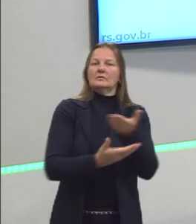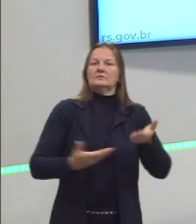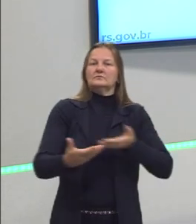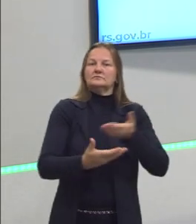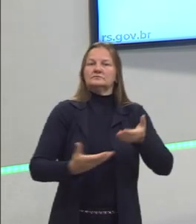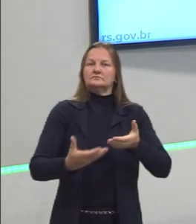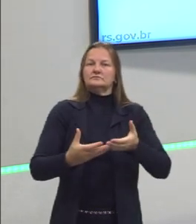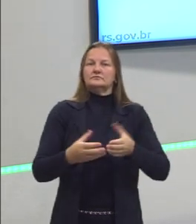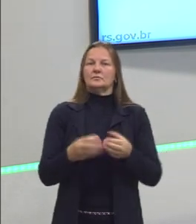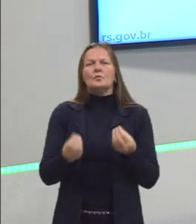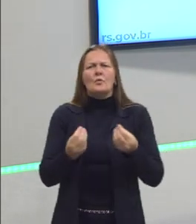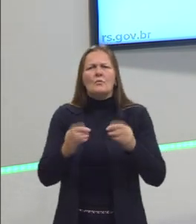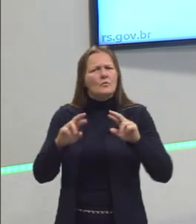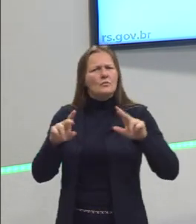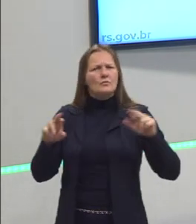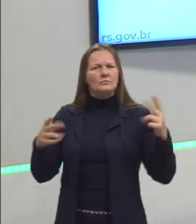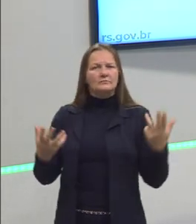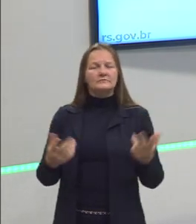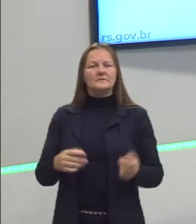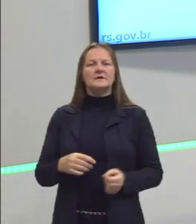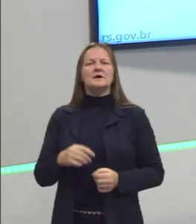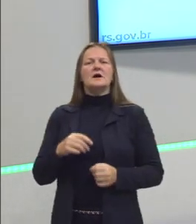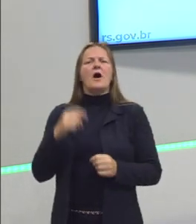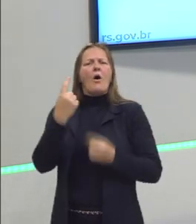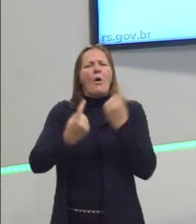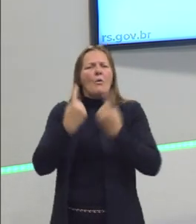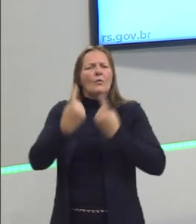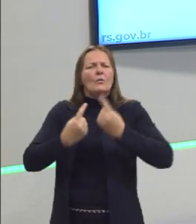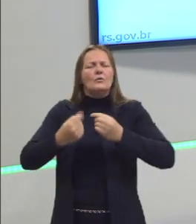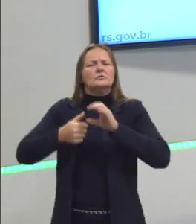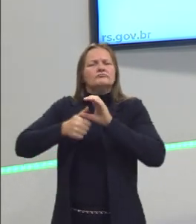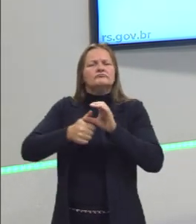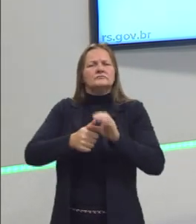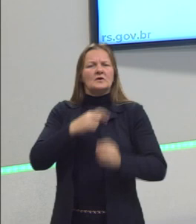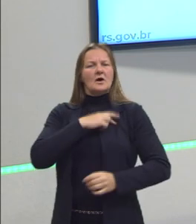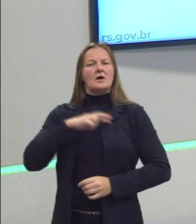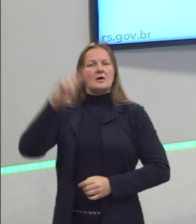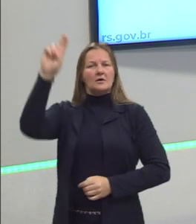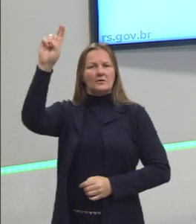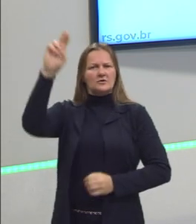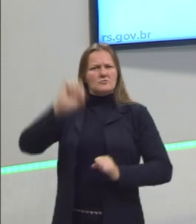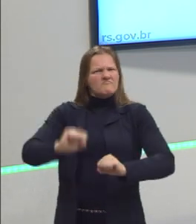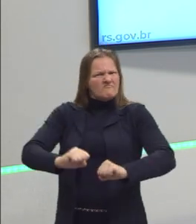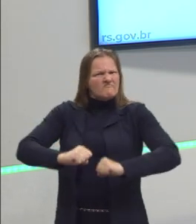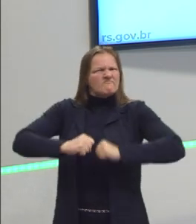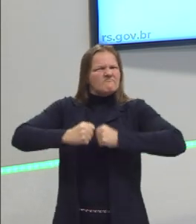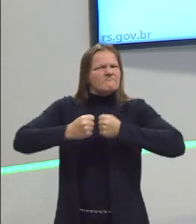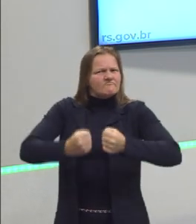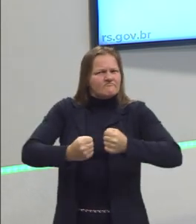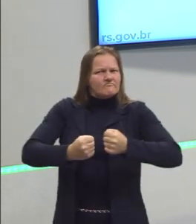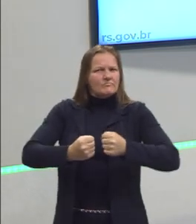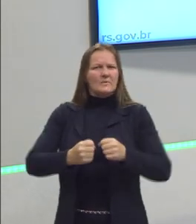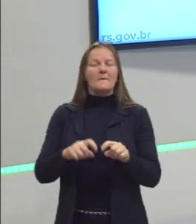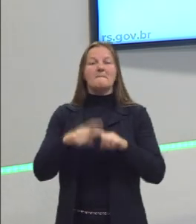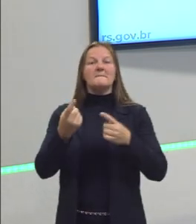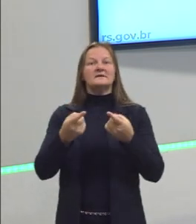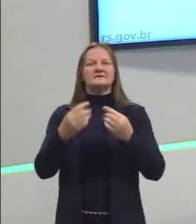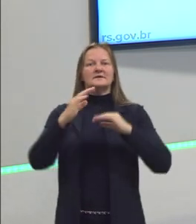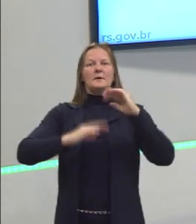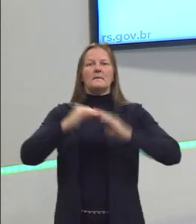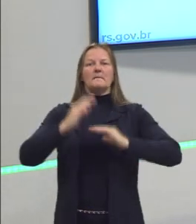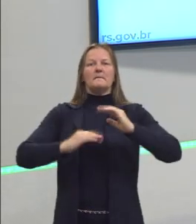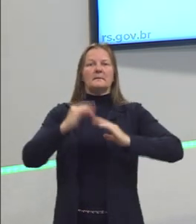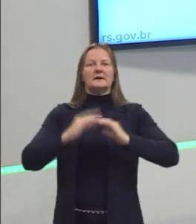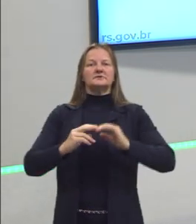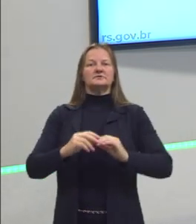ajuda nos entender que pessoas que pregam e professam a sua religião fervorosamente mas na prática